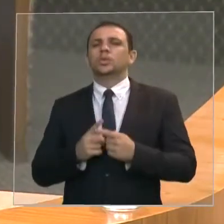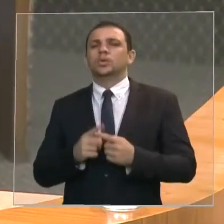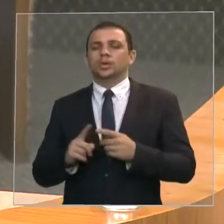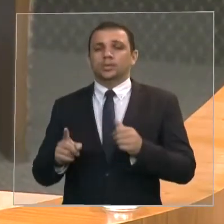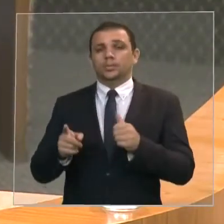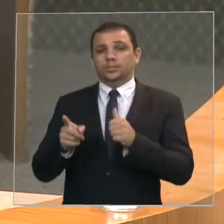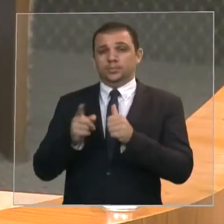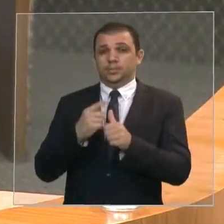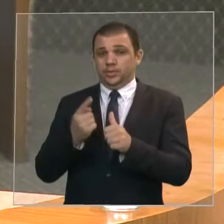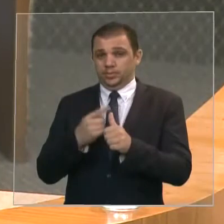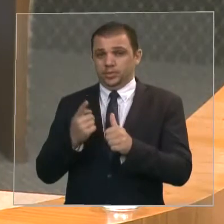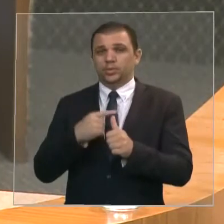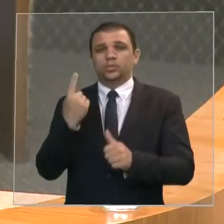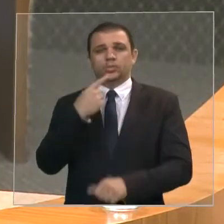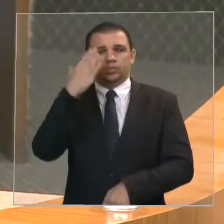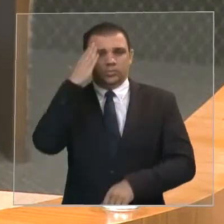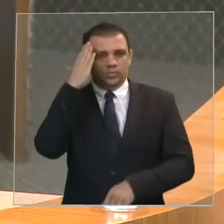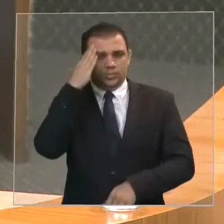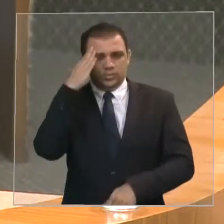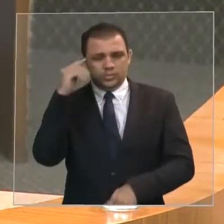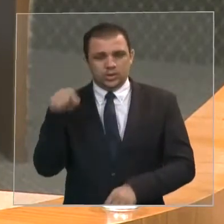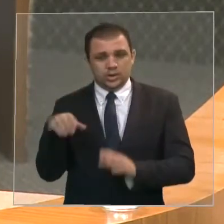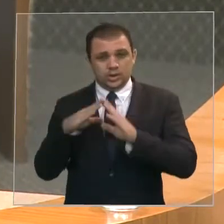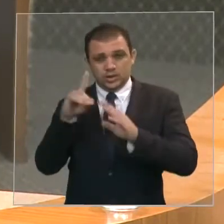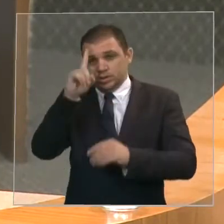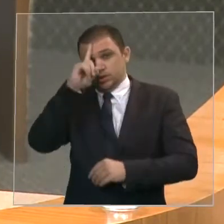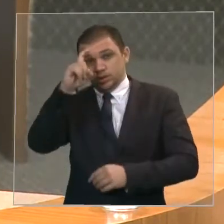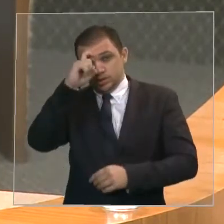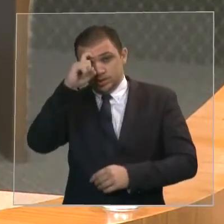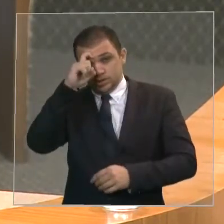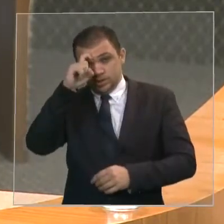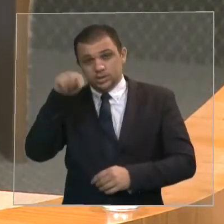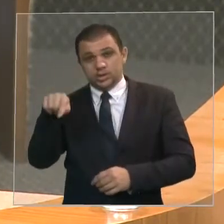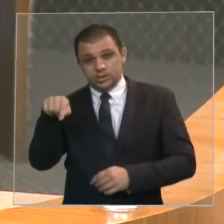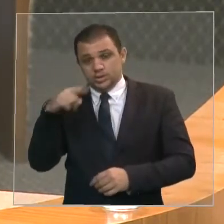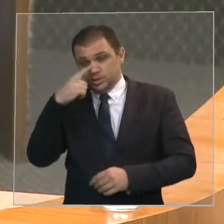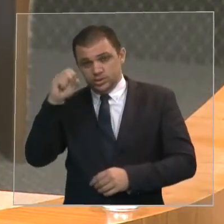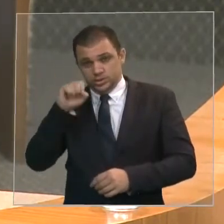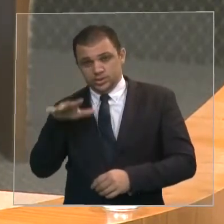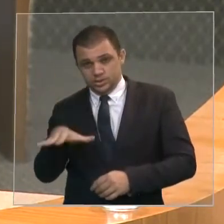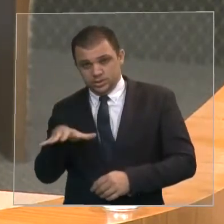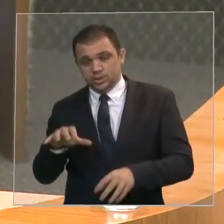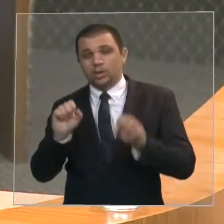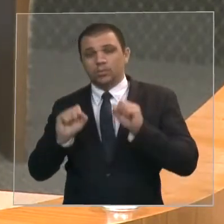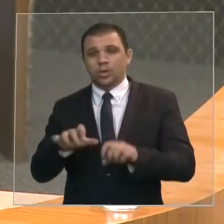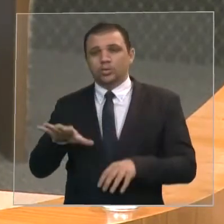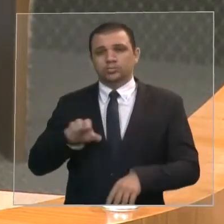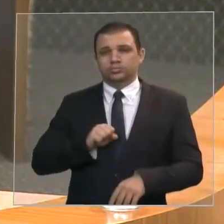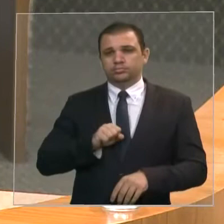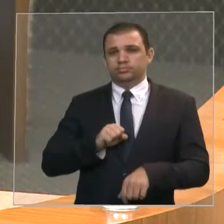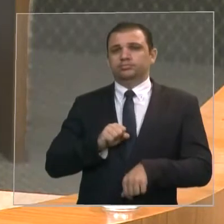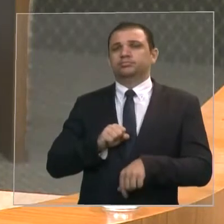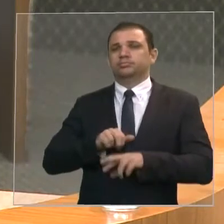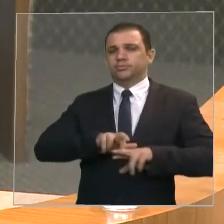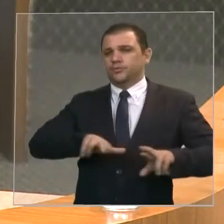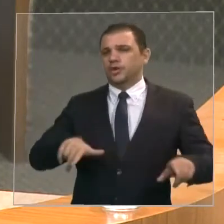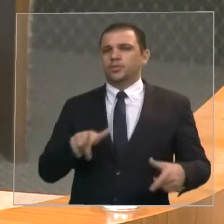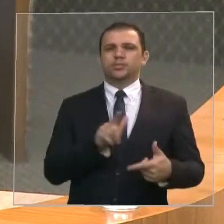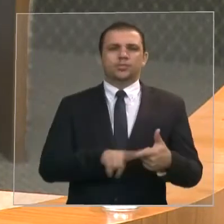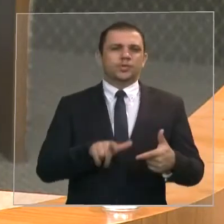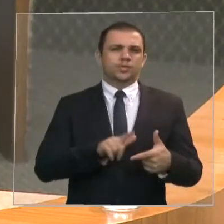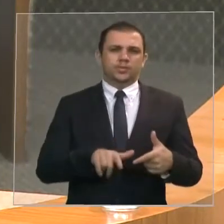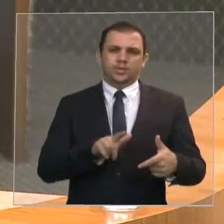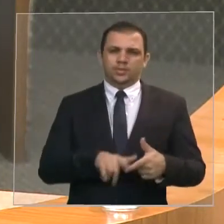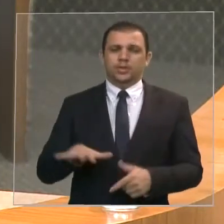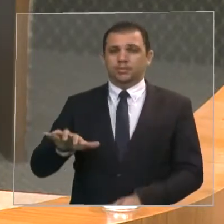que o lixo hospitalar ele causa uma série de situações adversas à saúde pública. Nós temos os